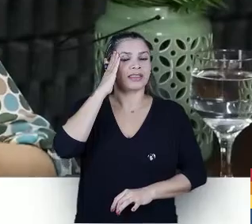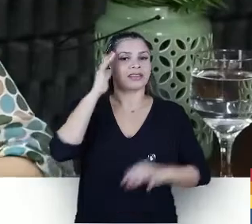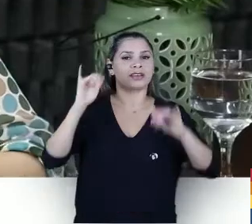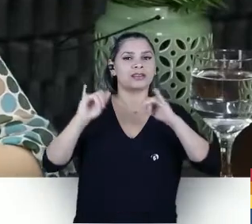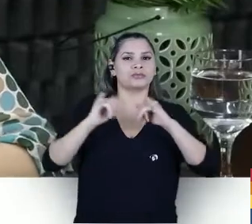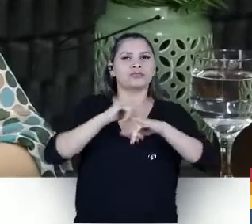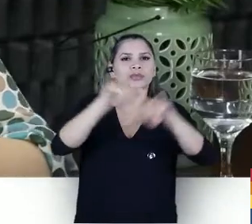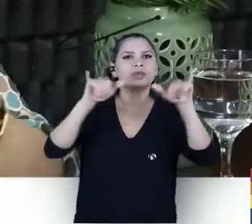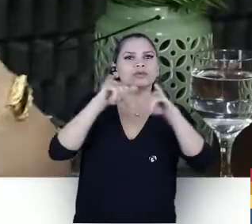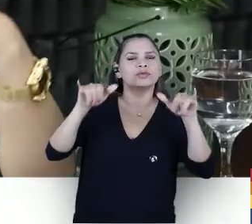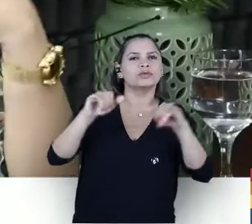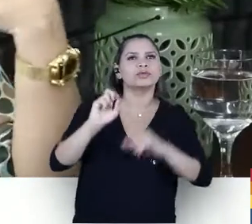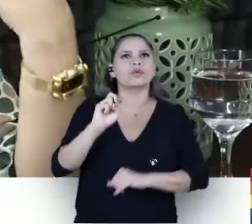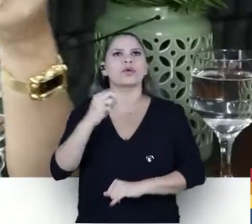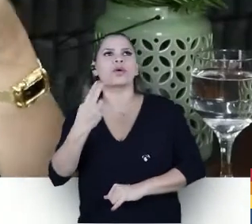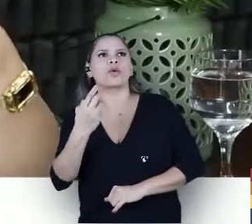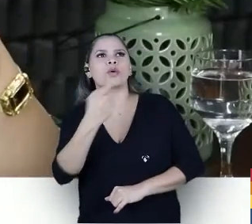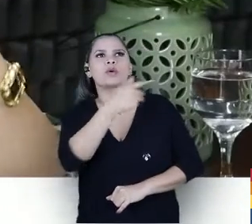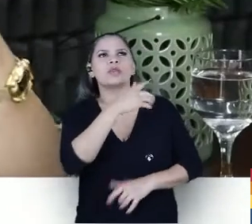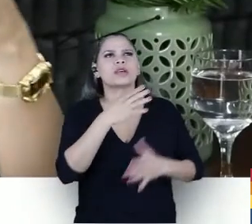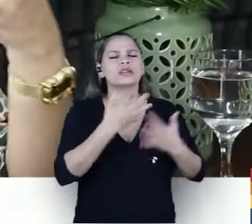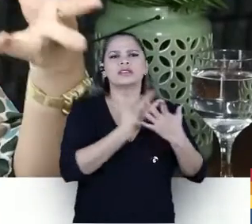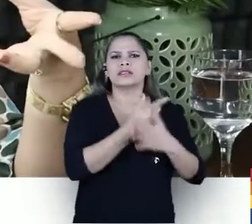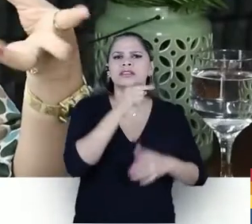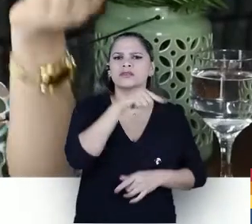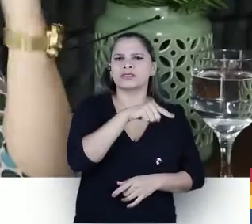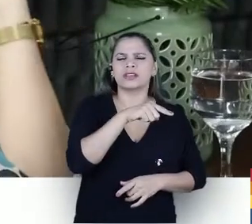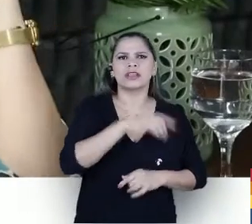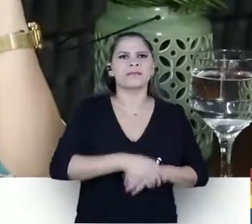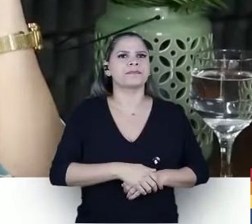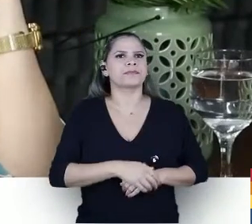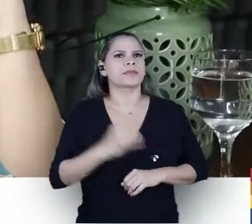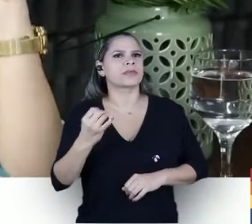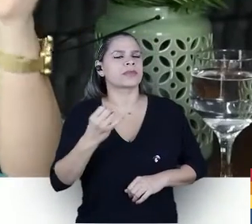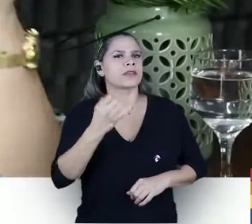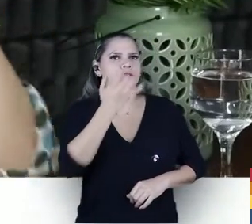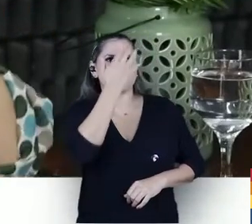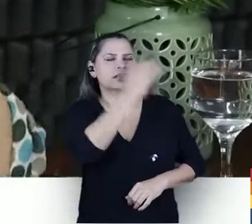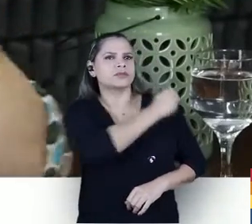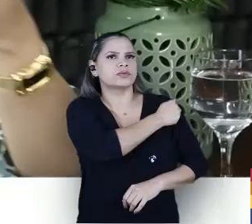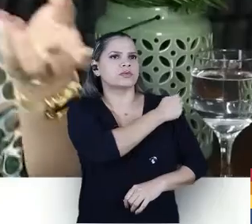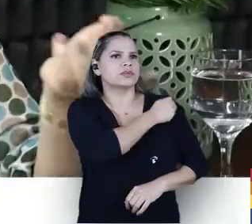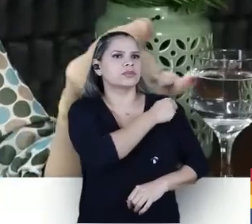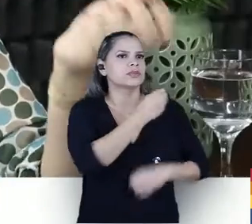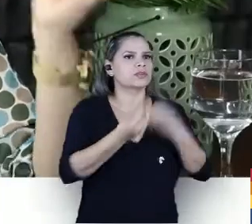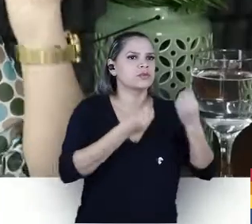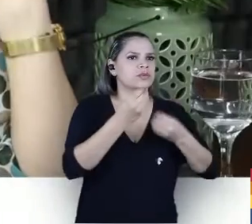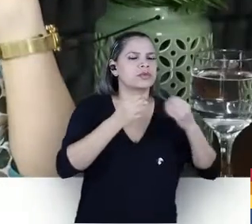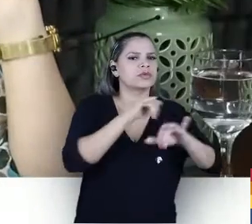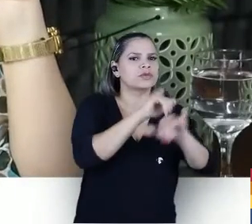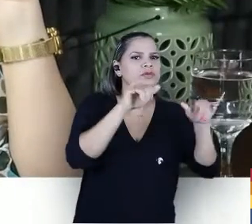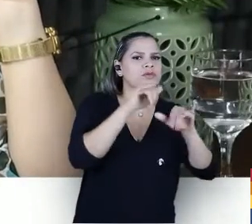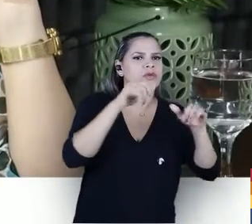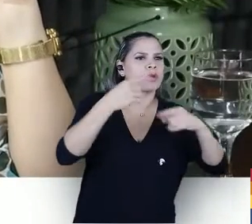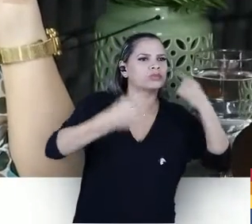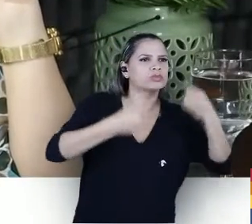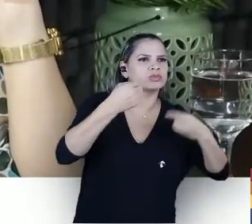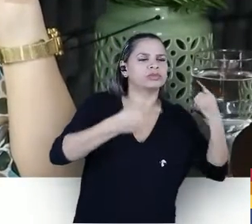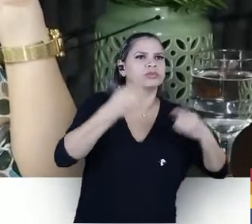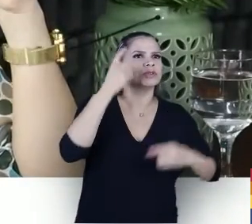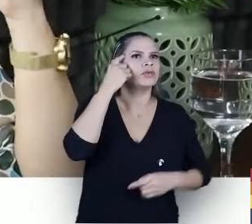você está, é mais fácil o aluno compreender propagandas, ou na cidade em que você dá aula, é